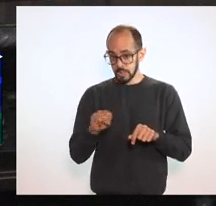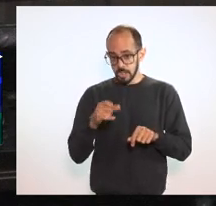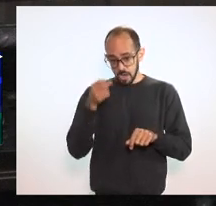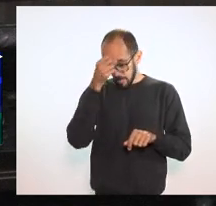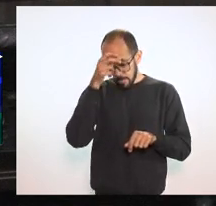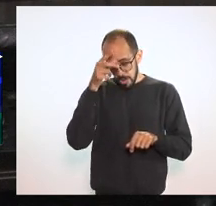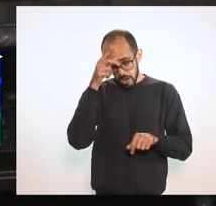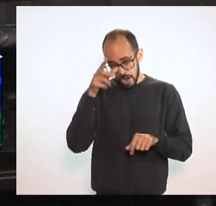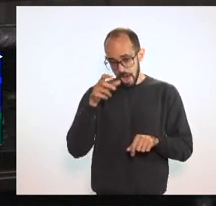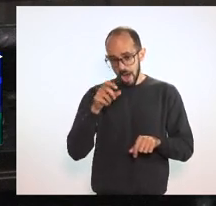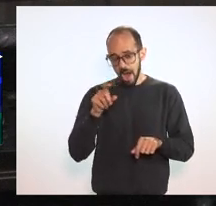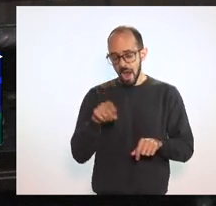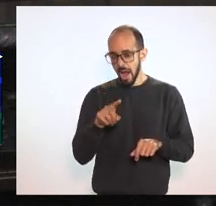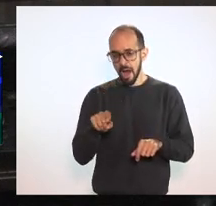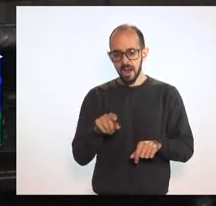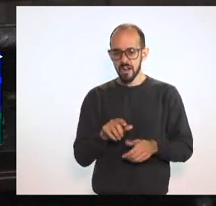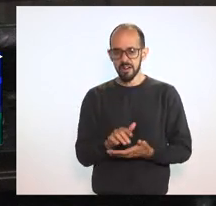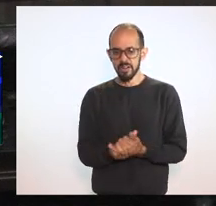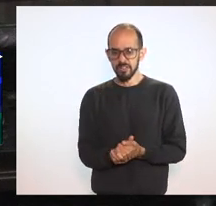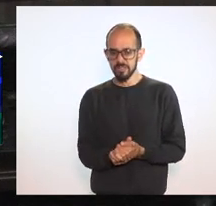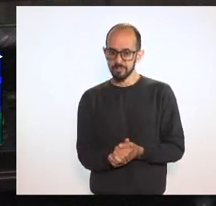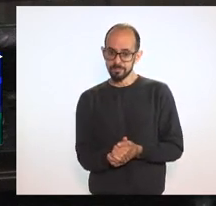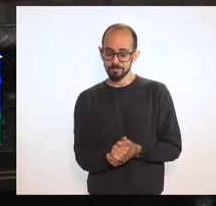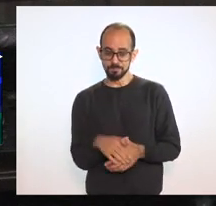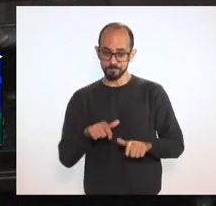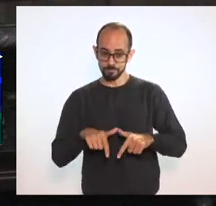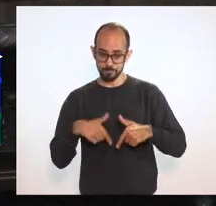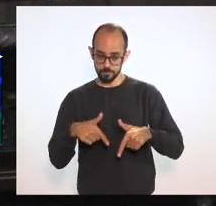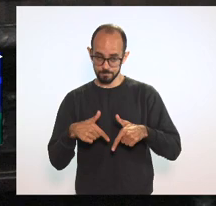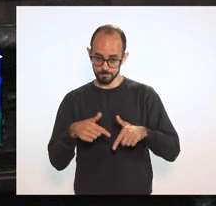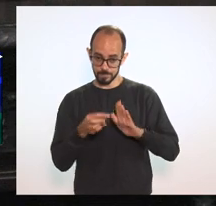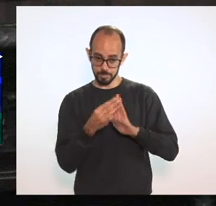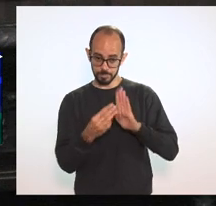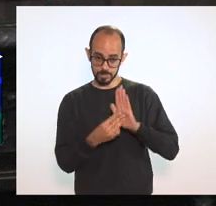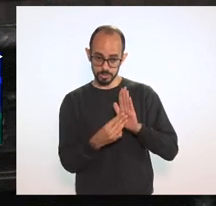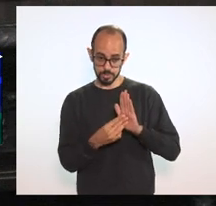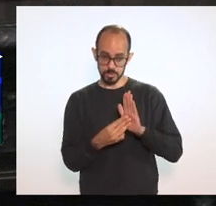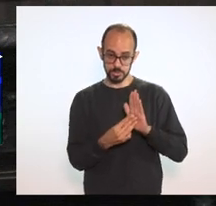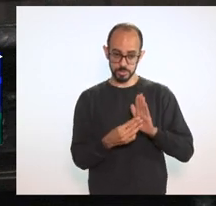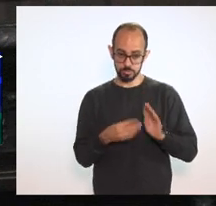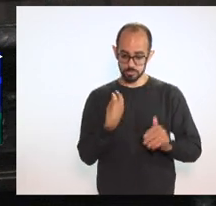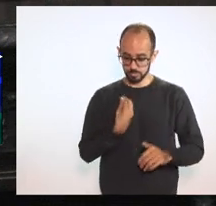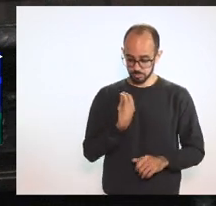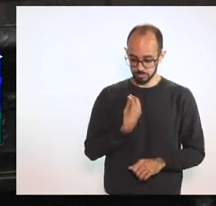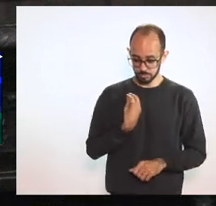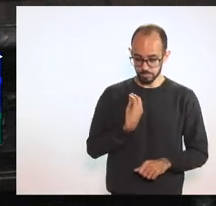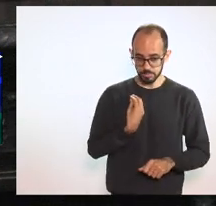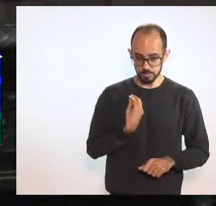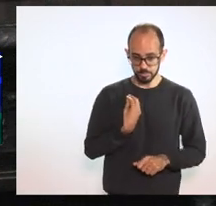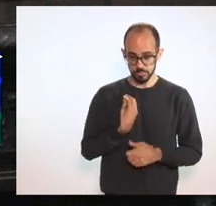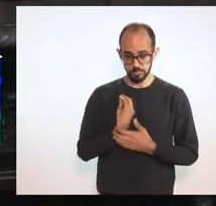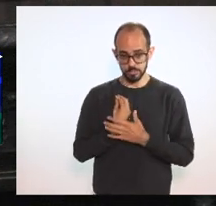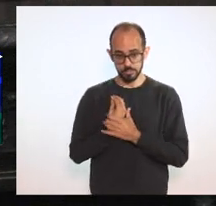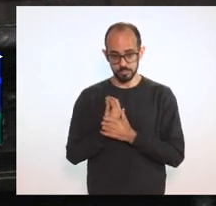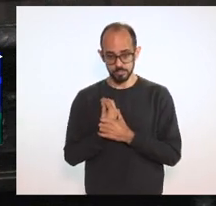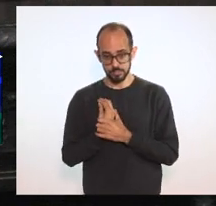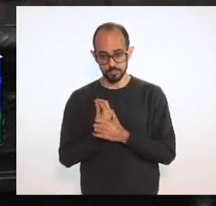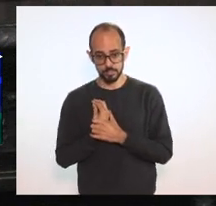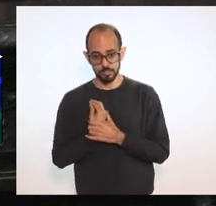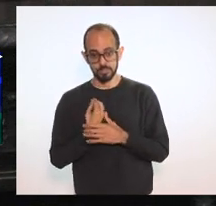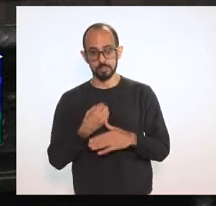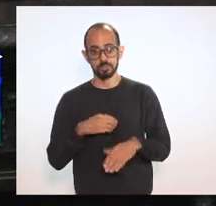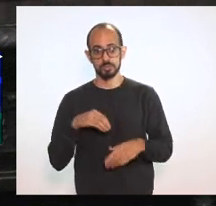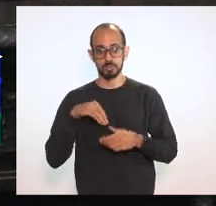houver atos em vigor medidas desligou e essas medidas eventualmente colidirem com as normativas e